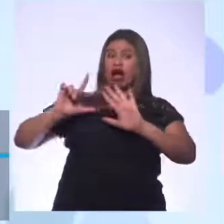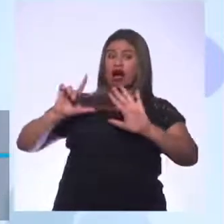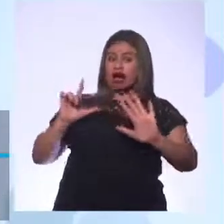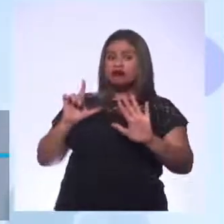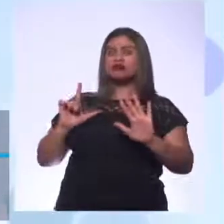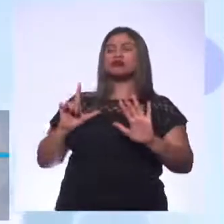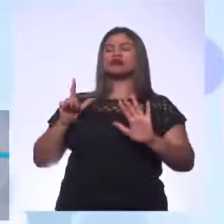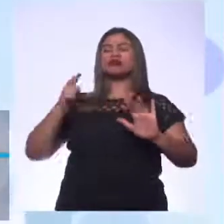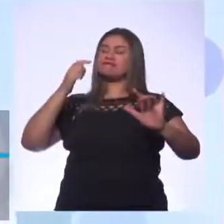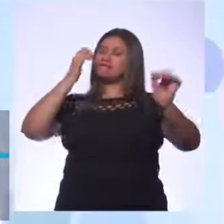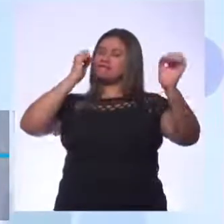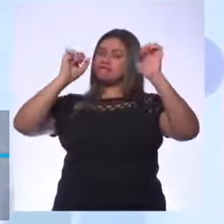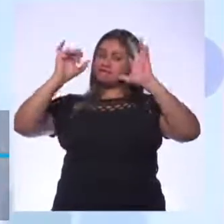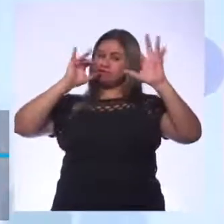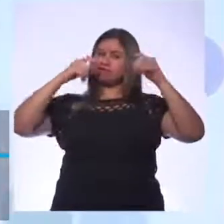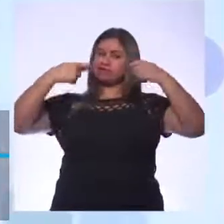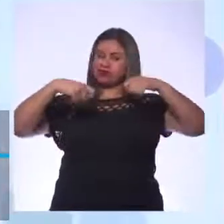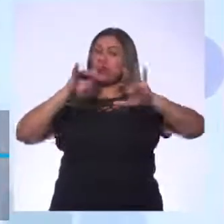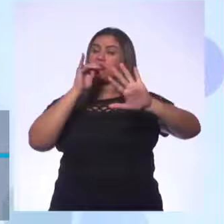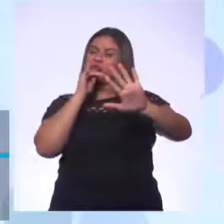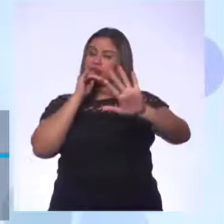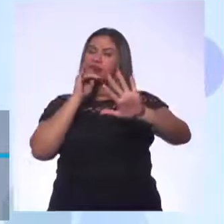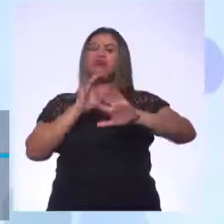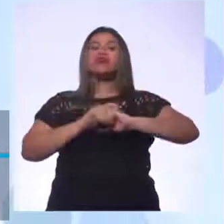você tem que entender o seguinte.